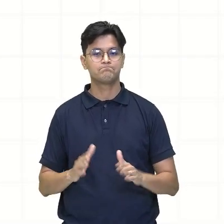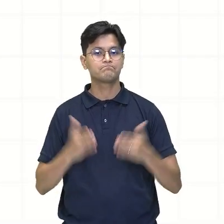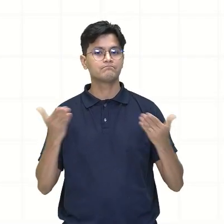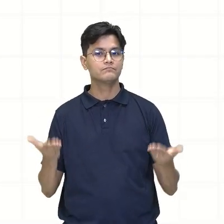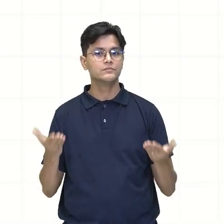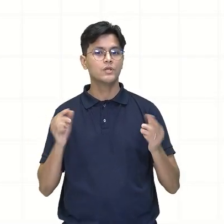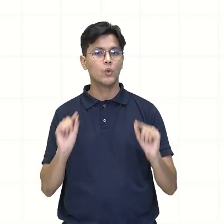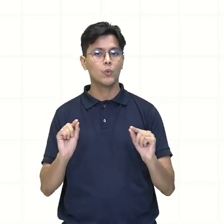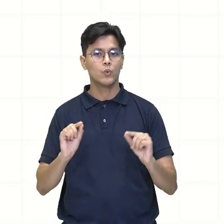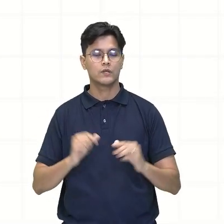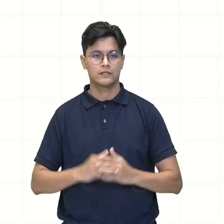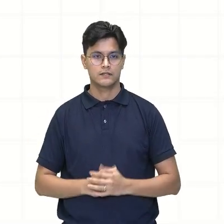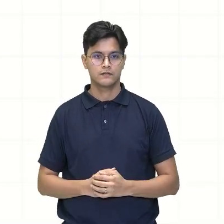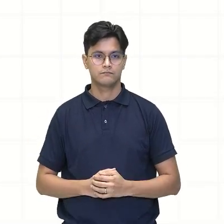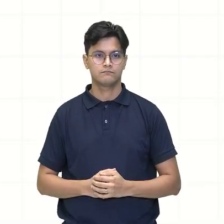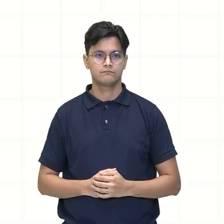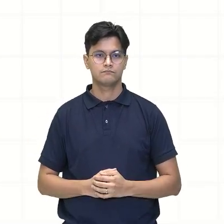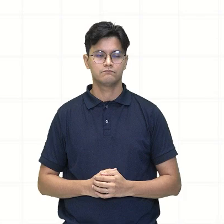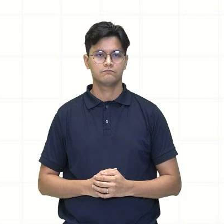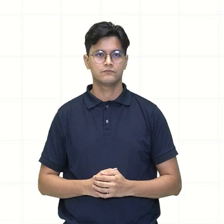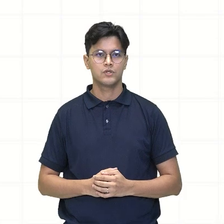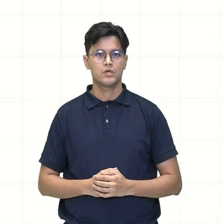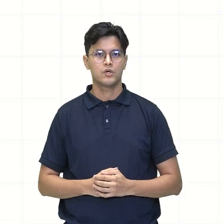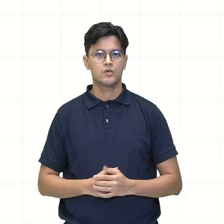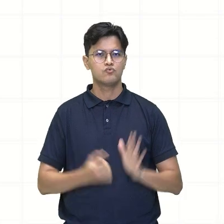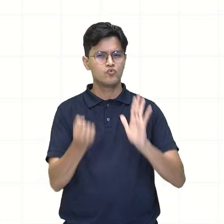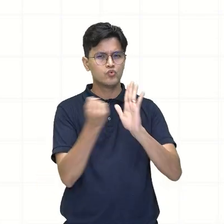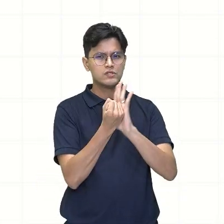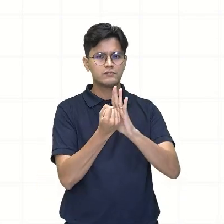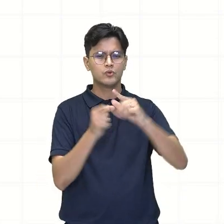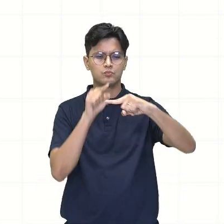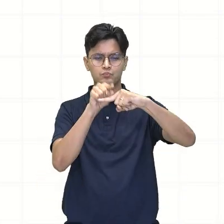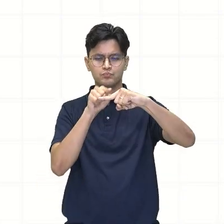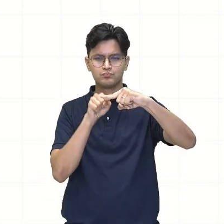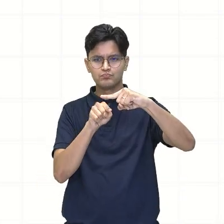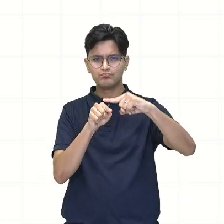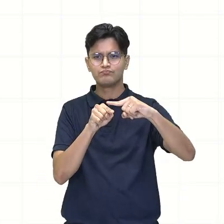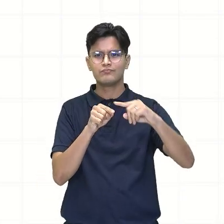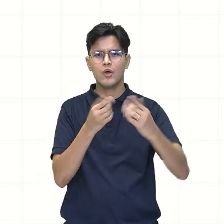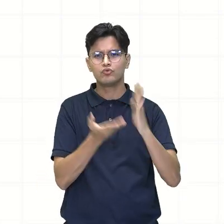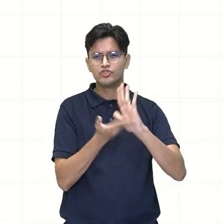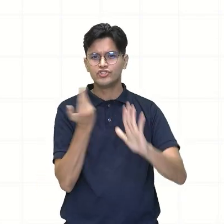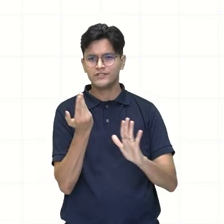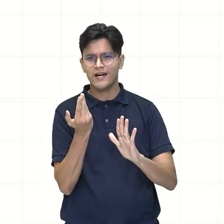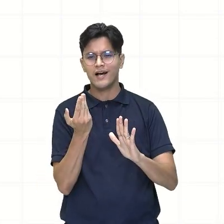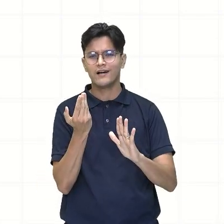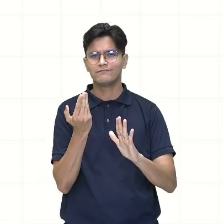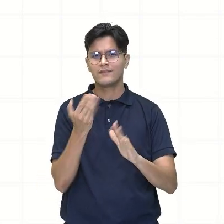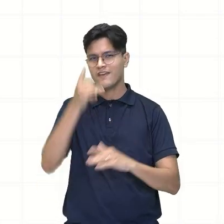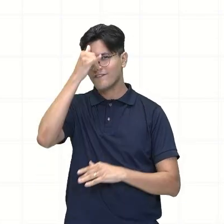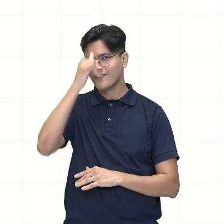Então, eu vou até apagar para vocês não confundirem. E aí,